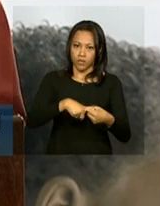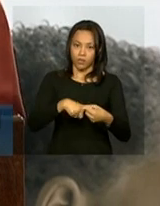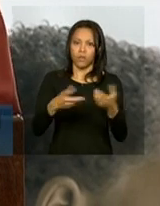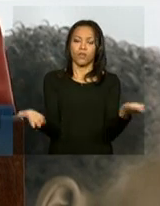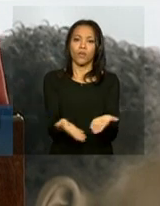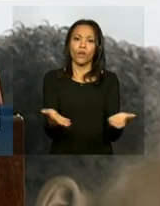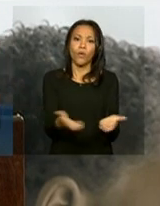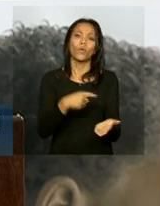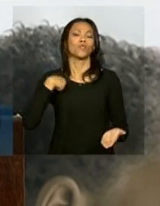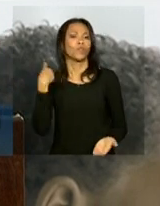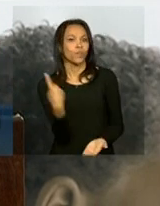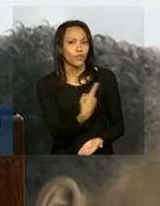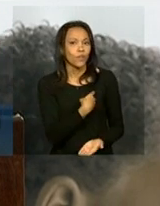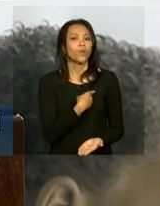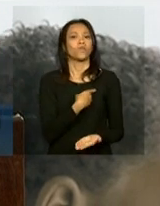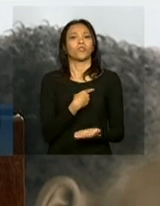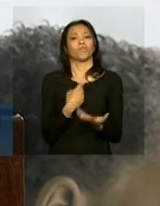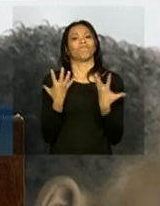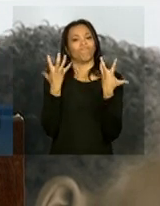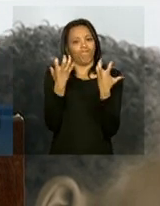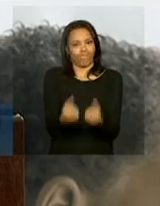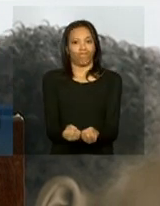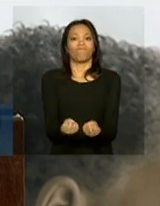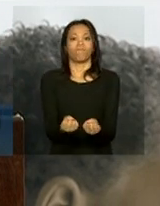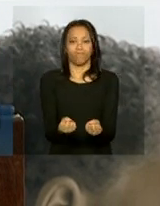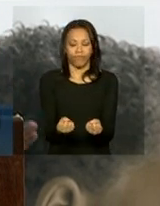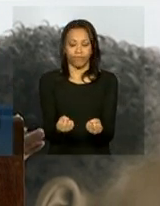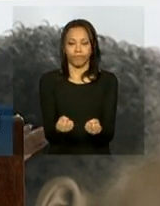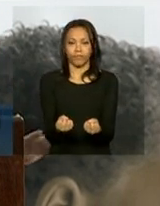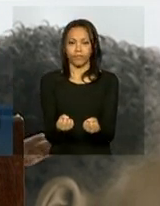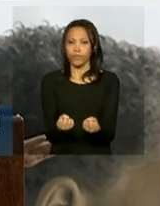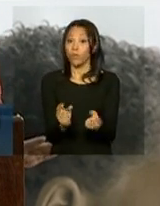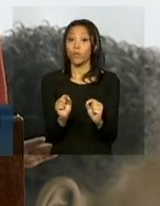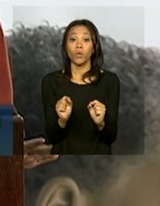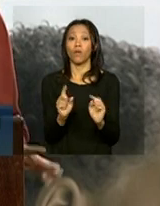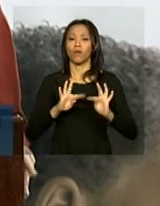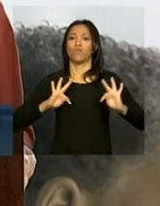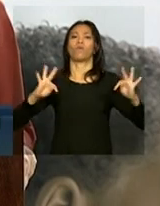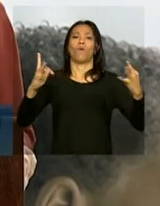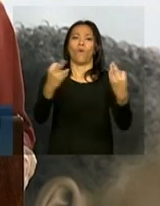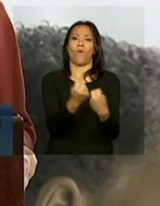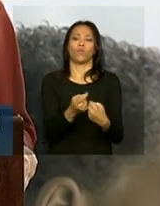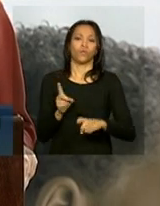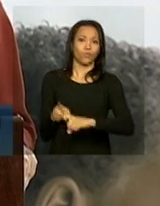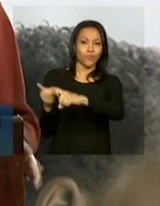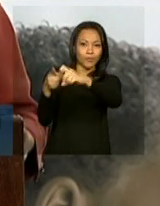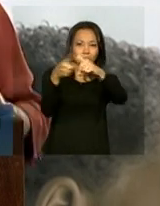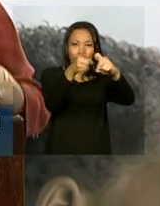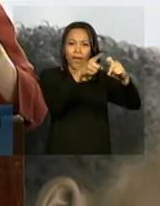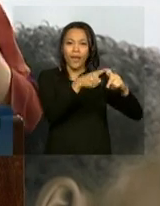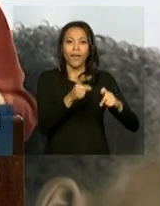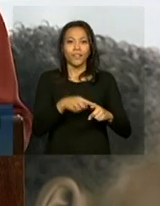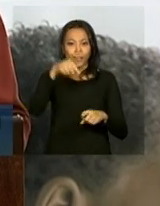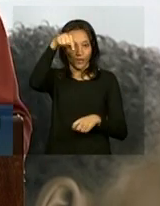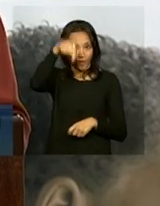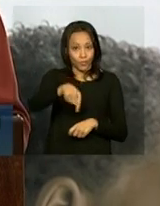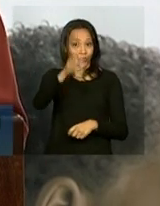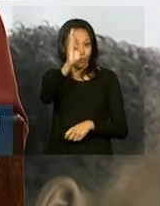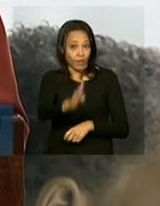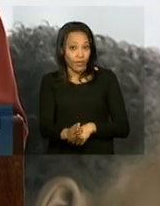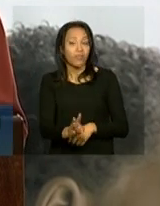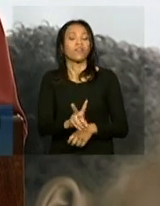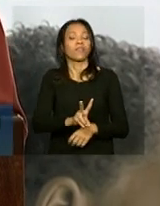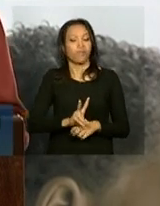nós estamos fazendo com todos os médicos do nosso país que atuarão